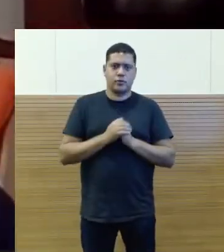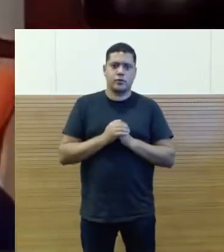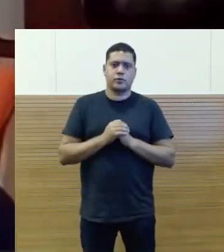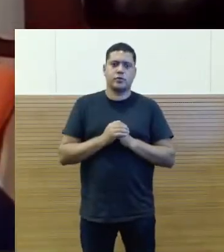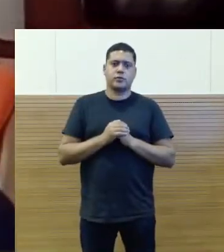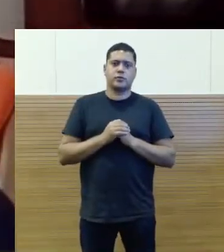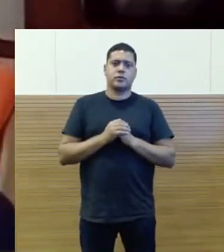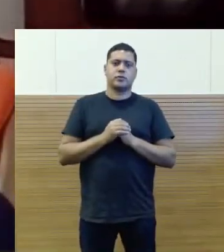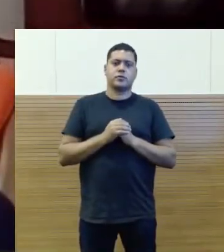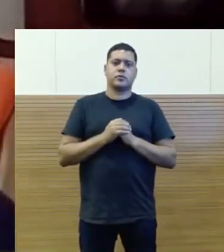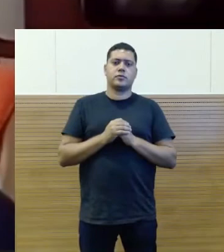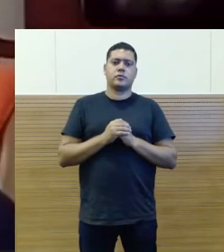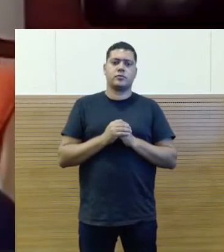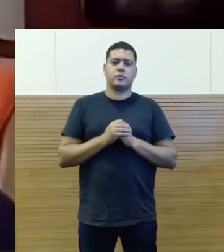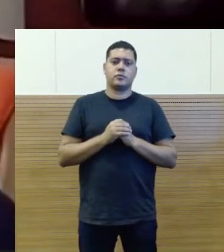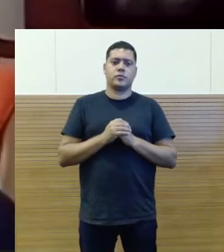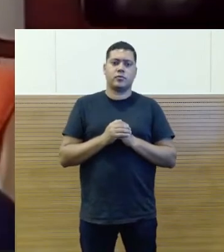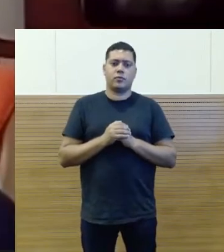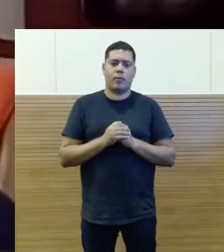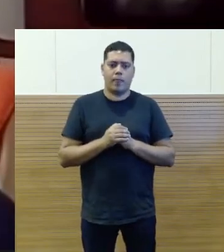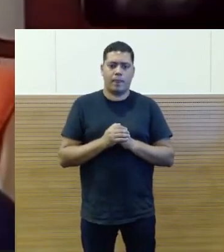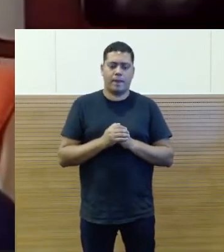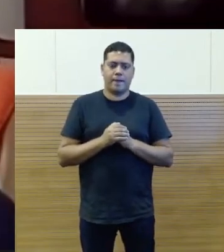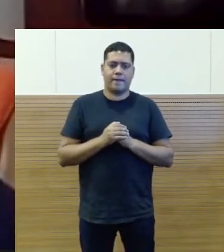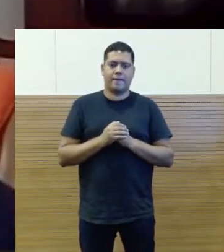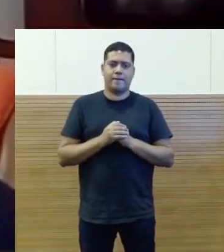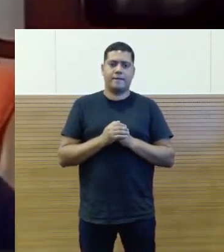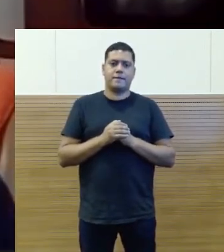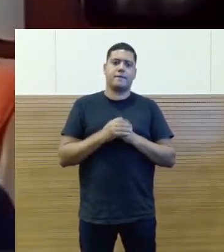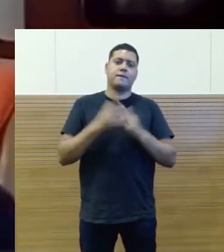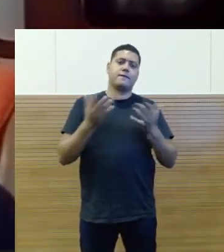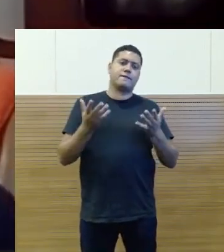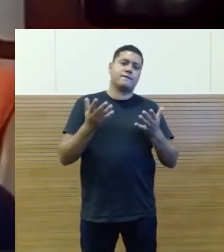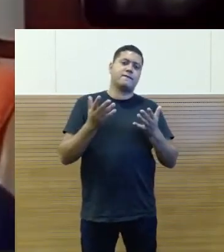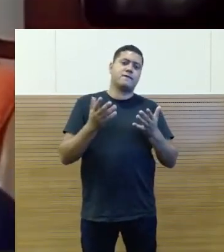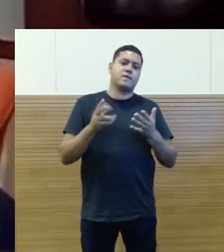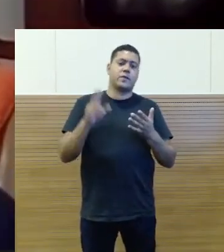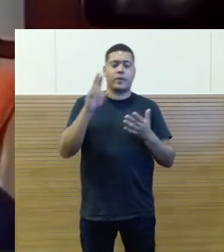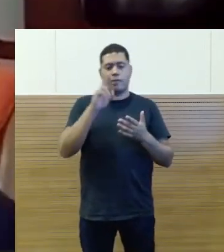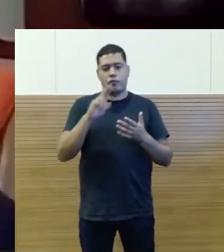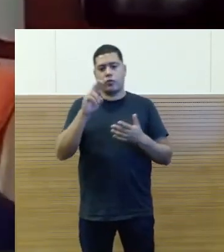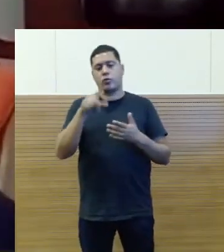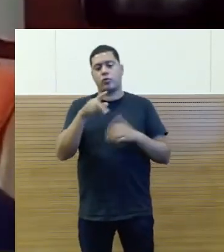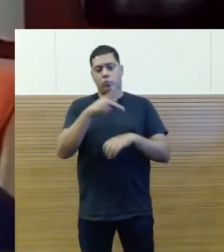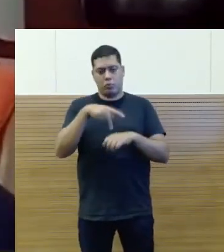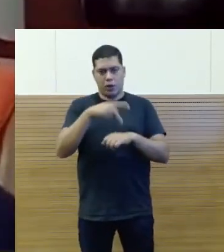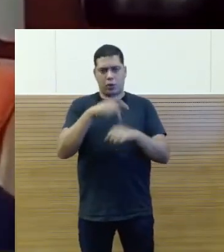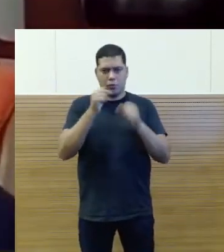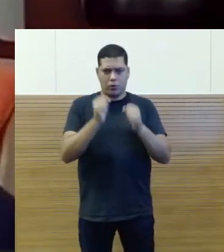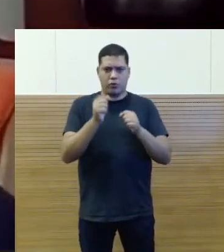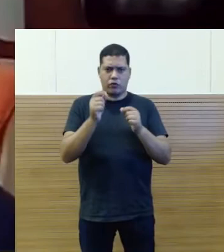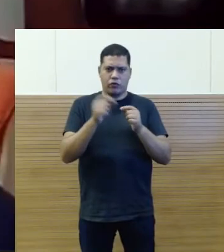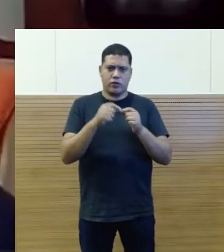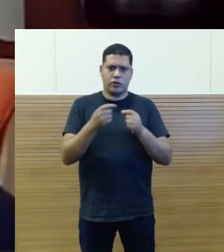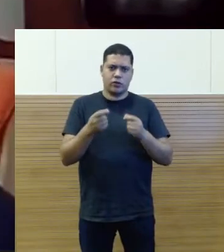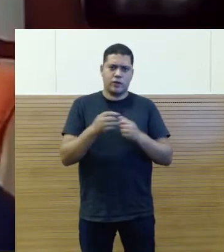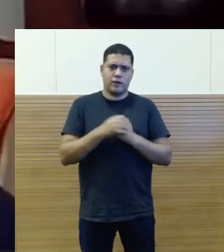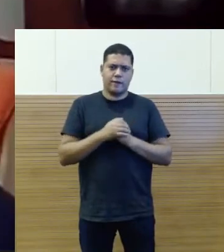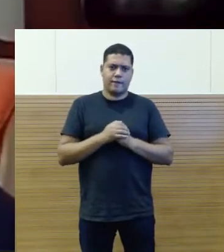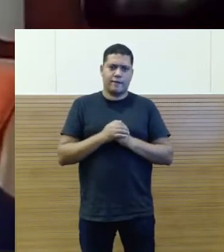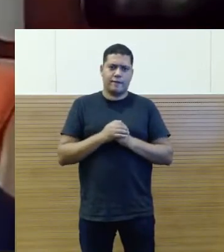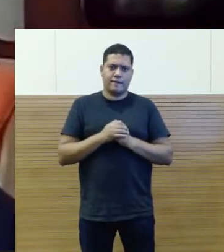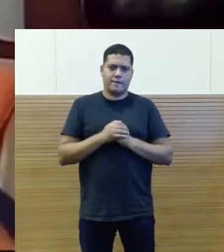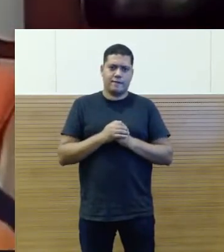Gisele. Então, em relação ao que os países podem fazer, não é?